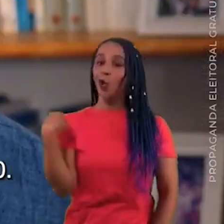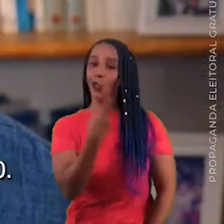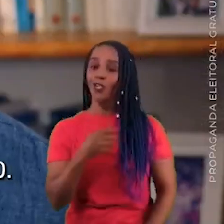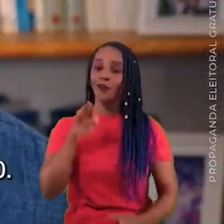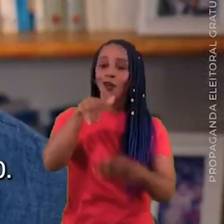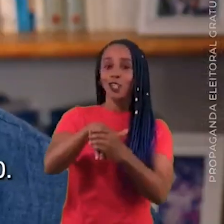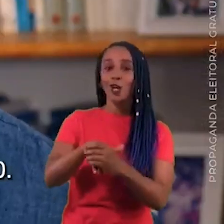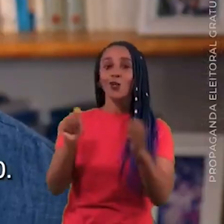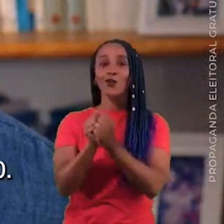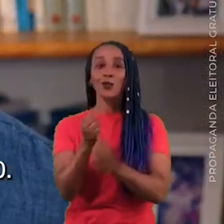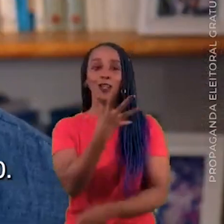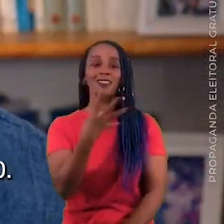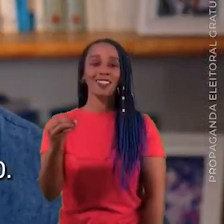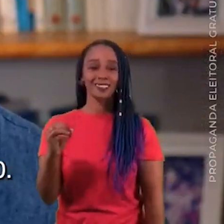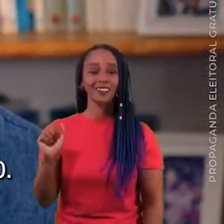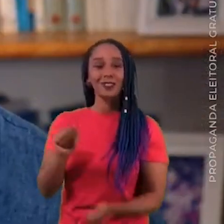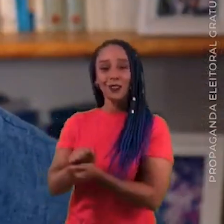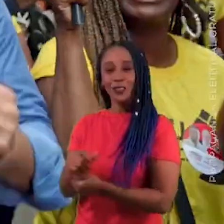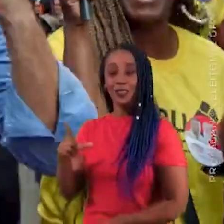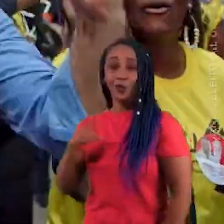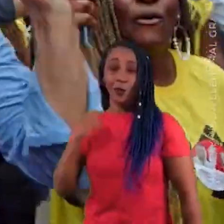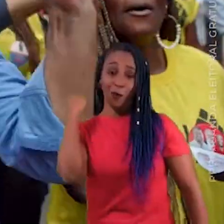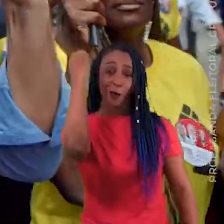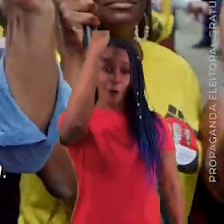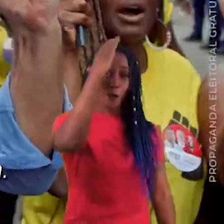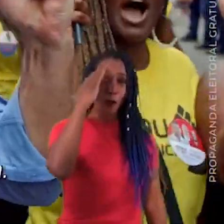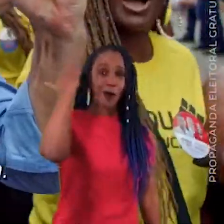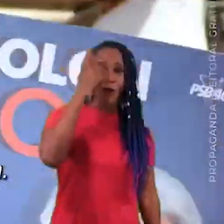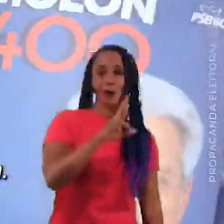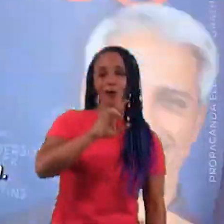No domingo, vamos votar juntos 400.